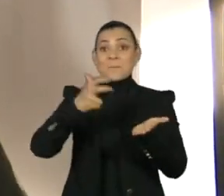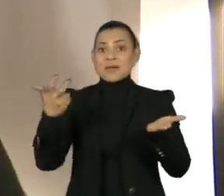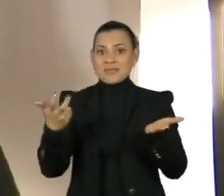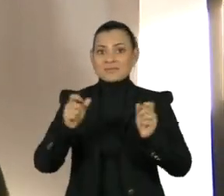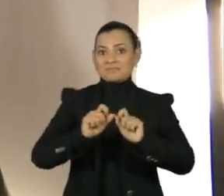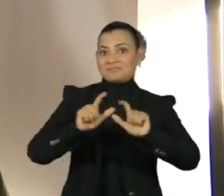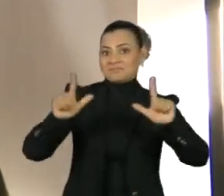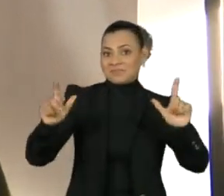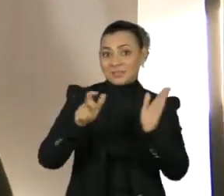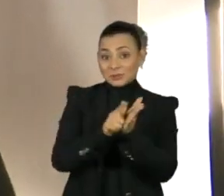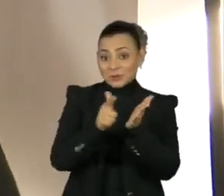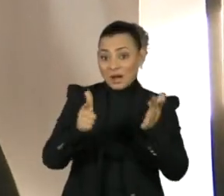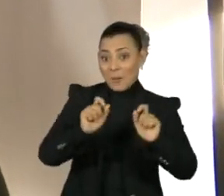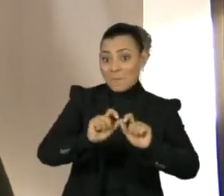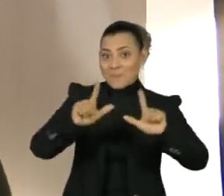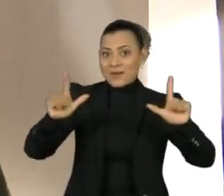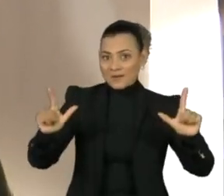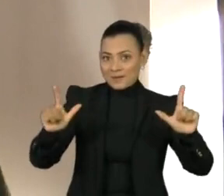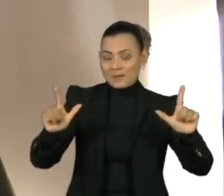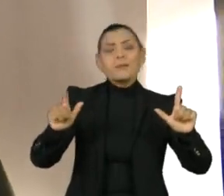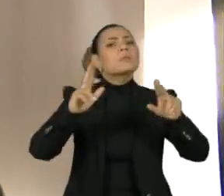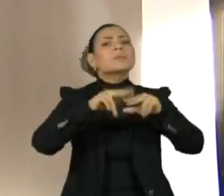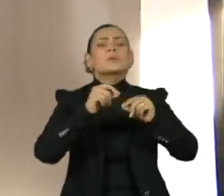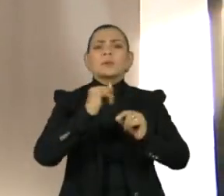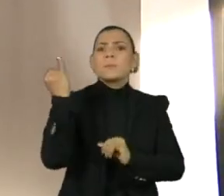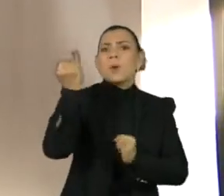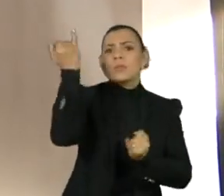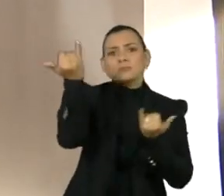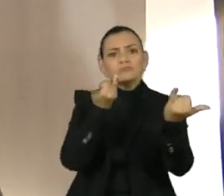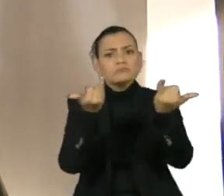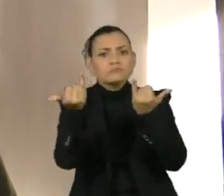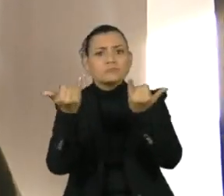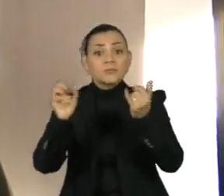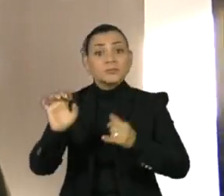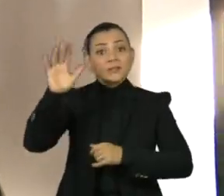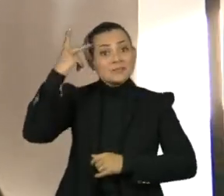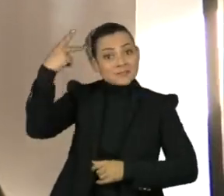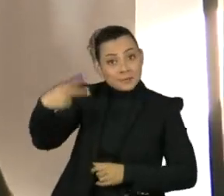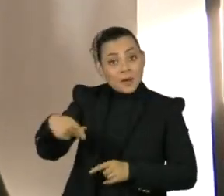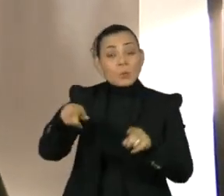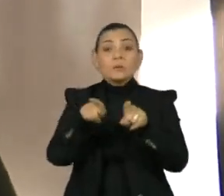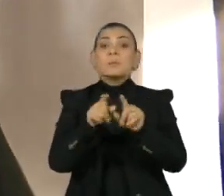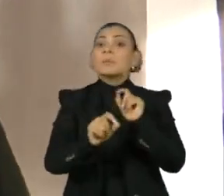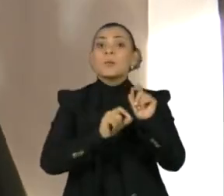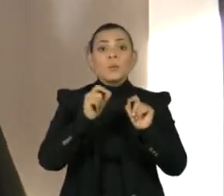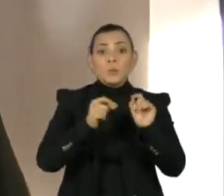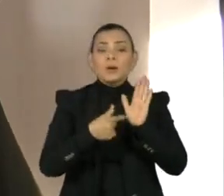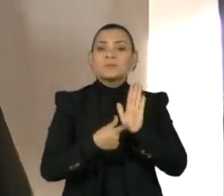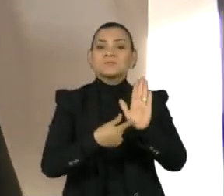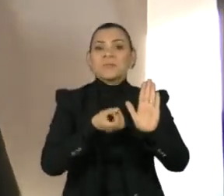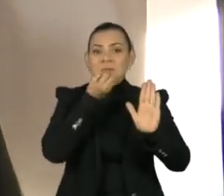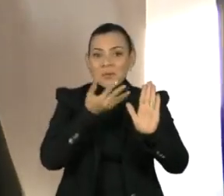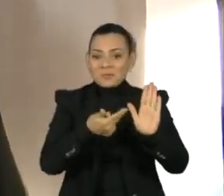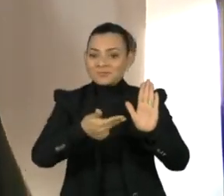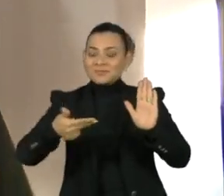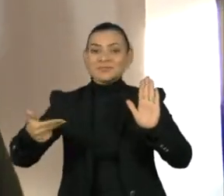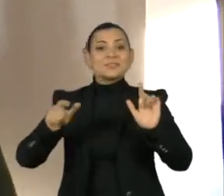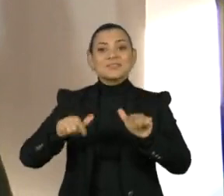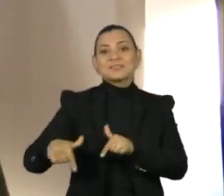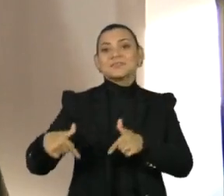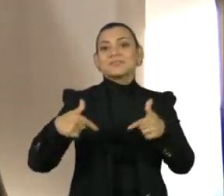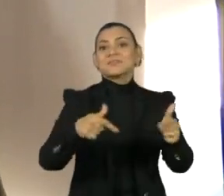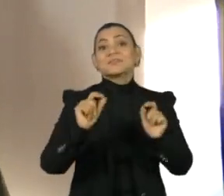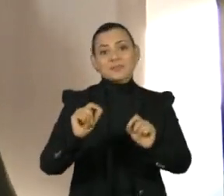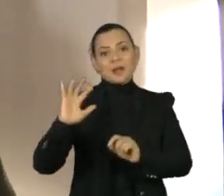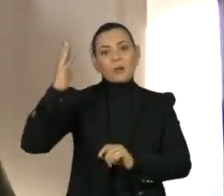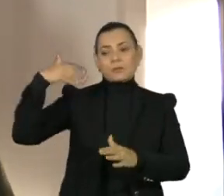que vai trazer para você não só notícias importantes do estado de São Paulo, como também levar a boa notícia, as boas ações que